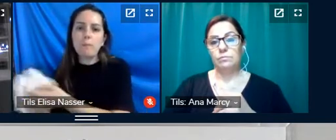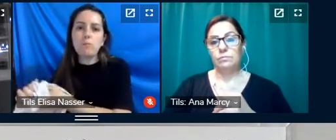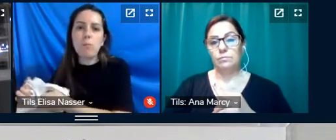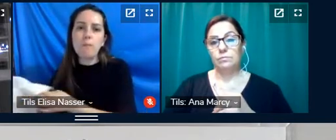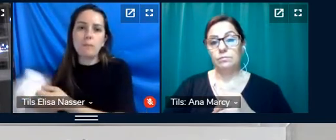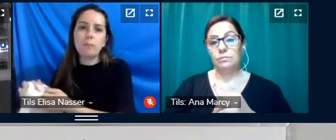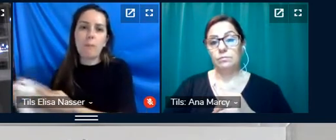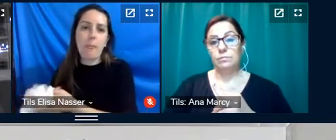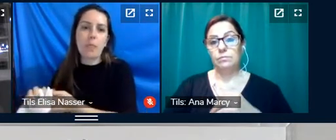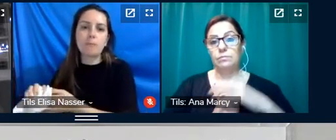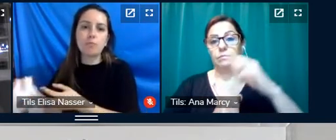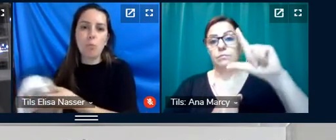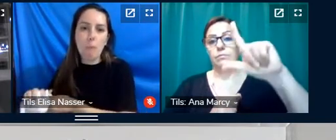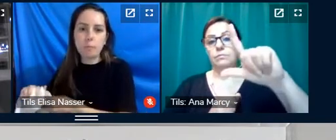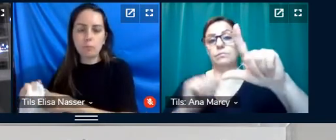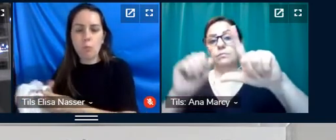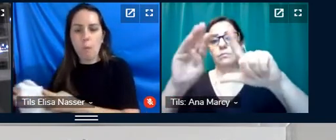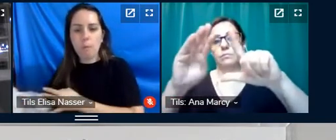Considera que o beta